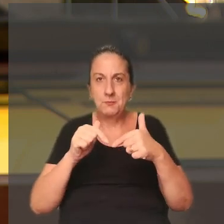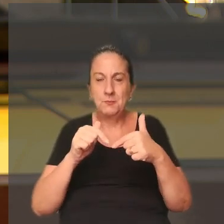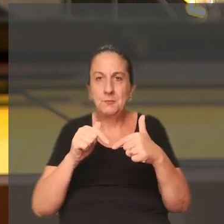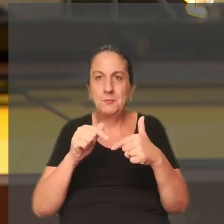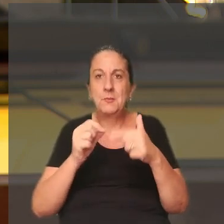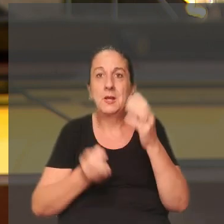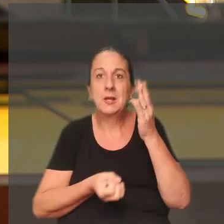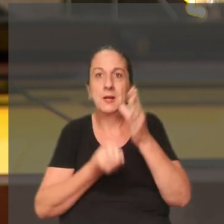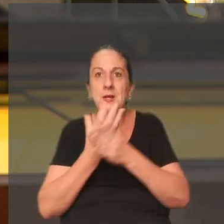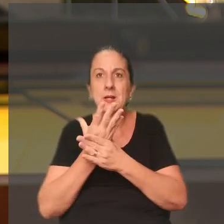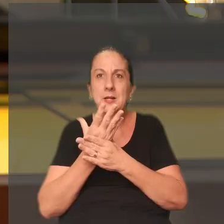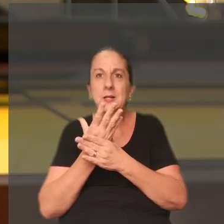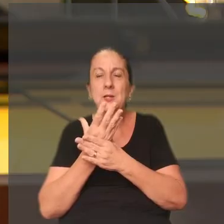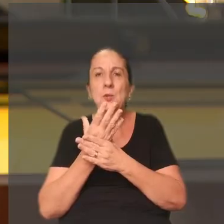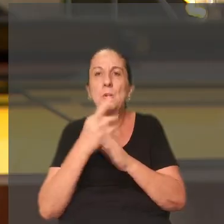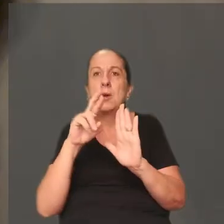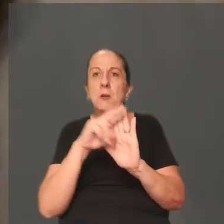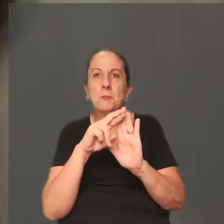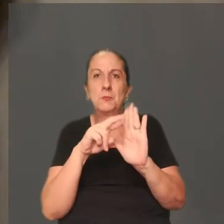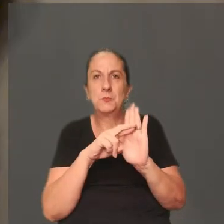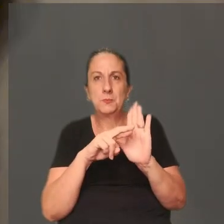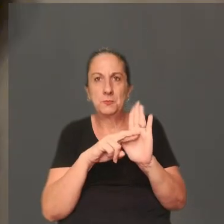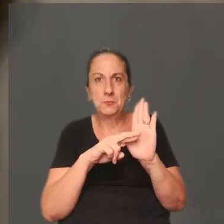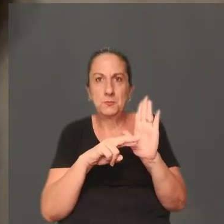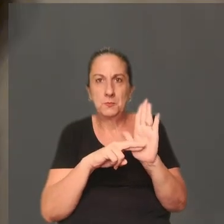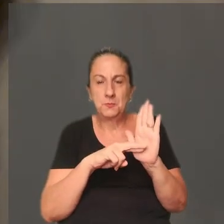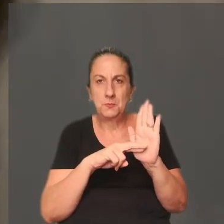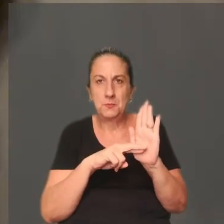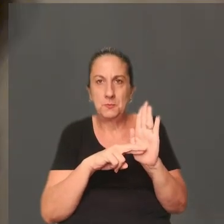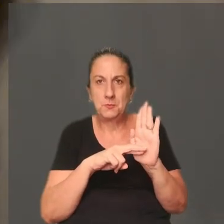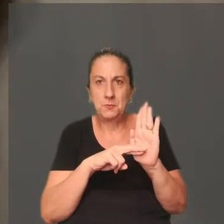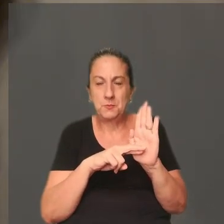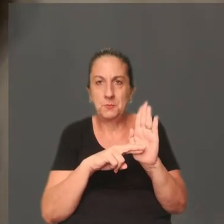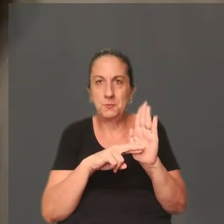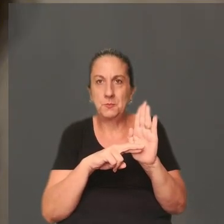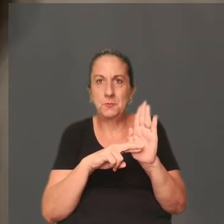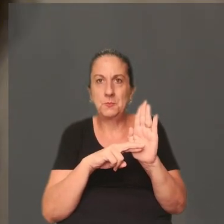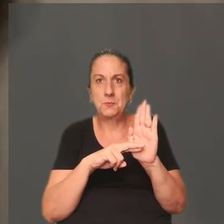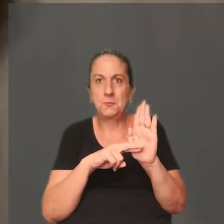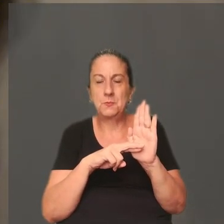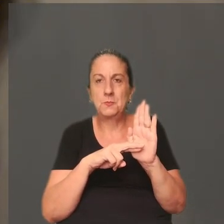aqui muito rapidamente, criou o critério